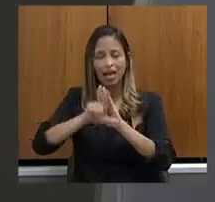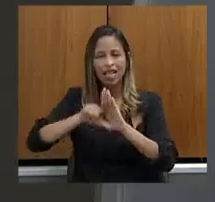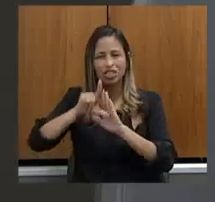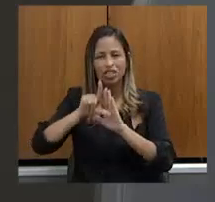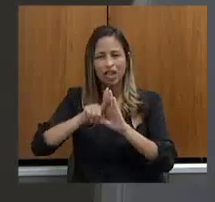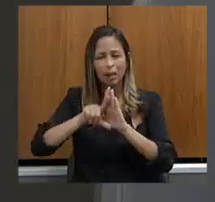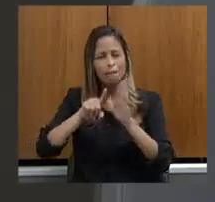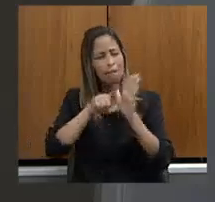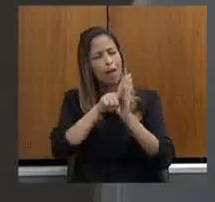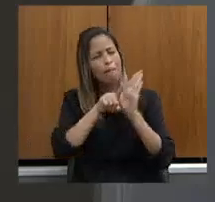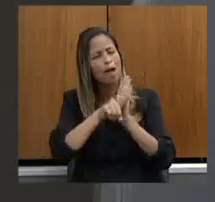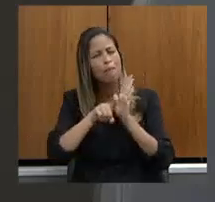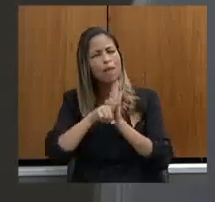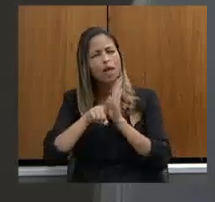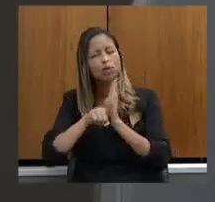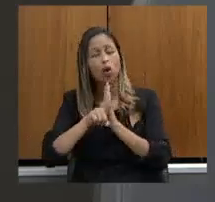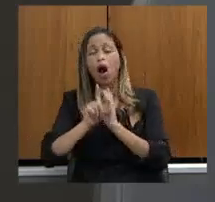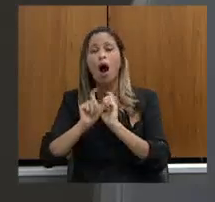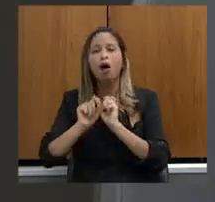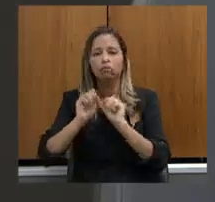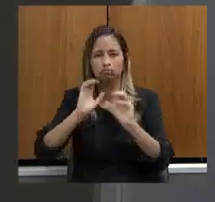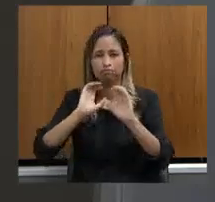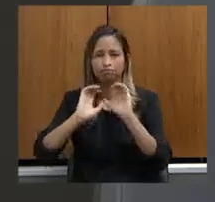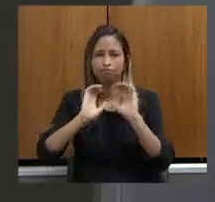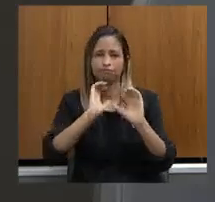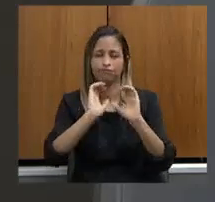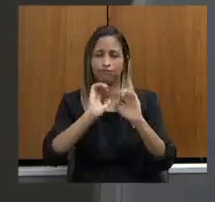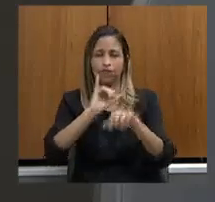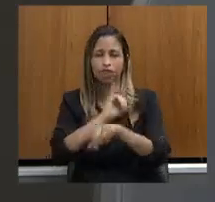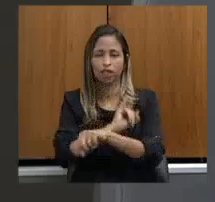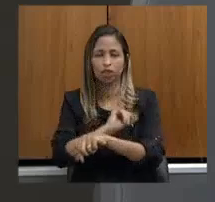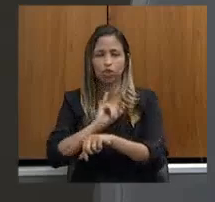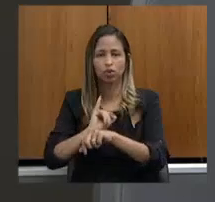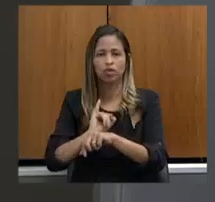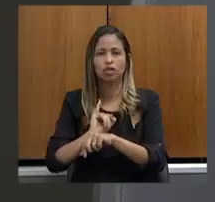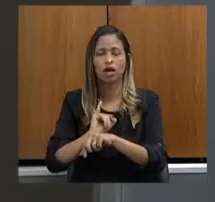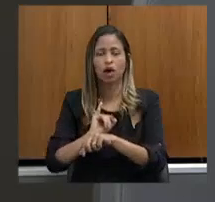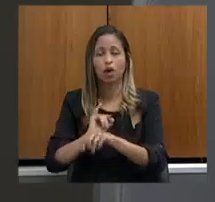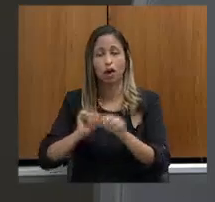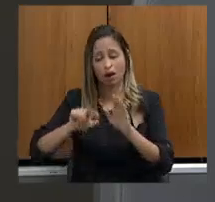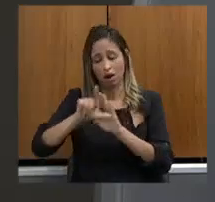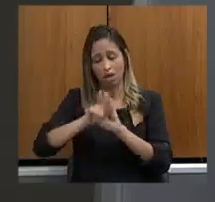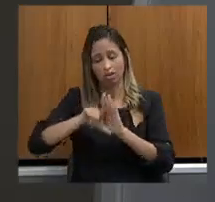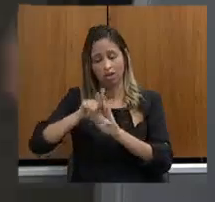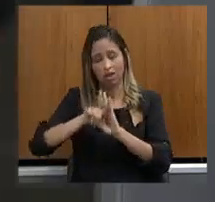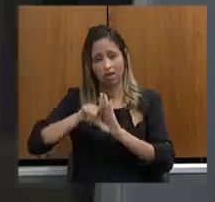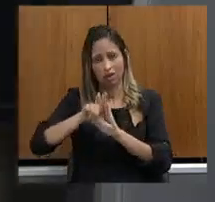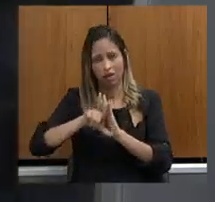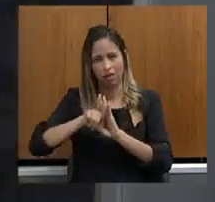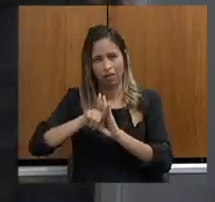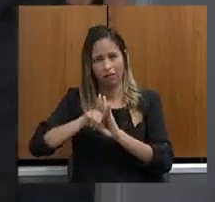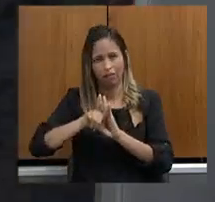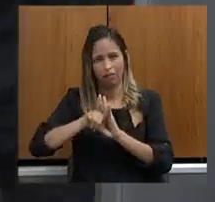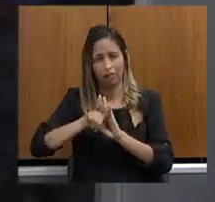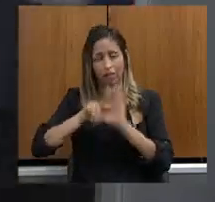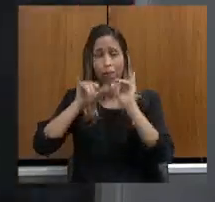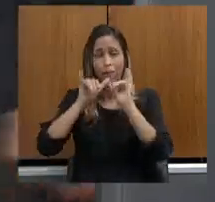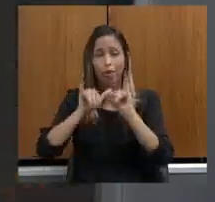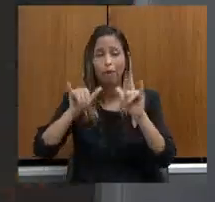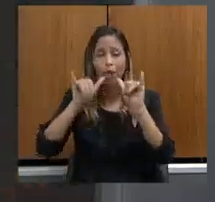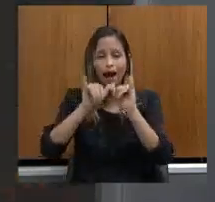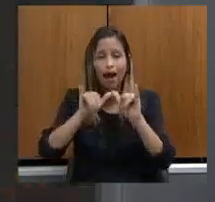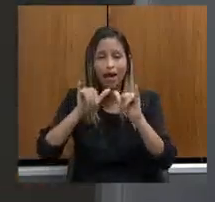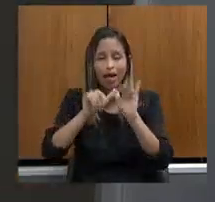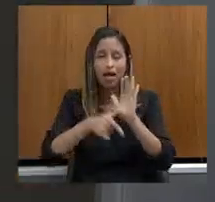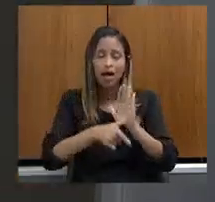questionando a política de comunicação institucional da Assembleia Legislativa argumentando que era propaganda eleitoral